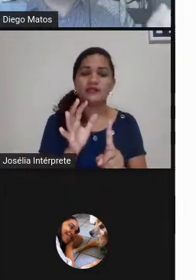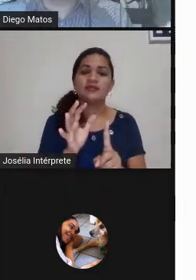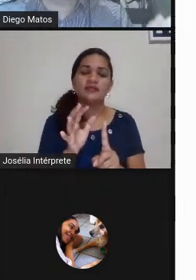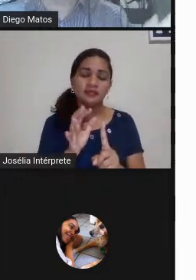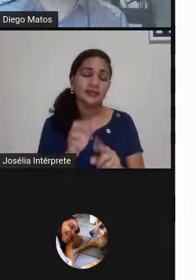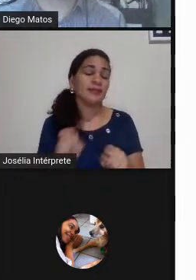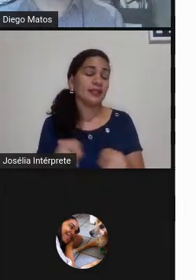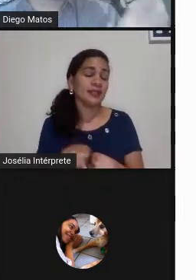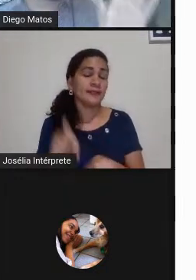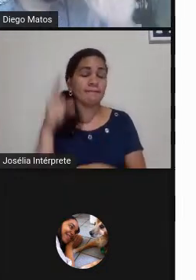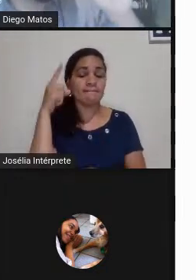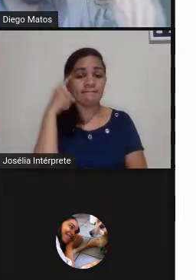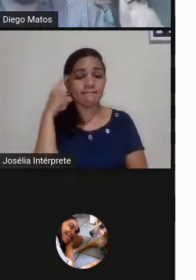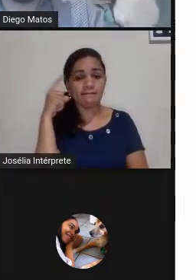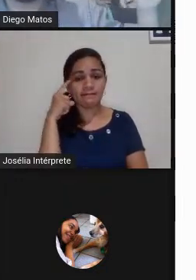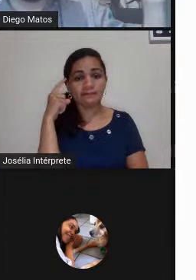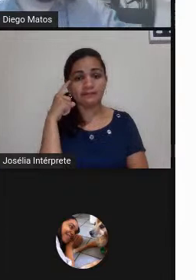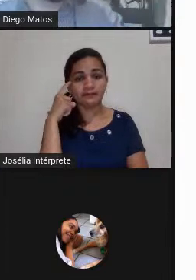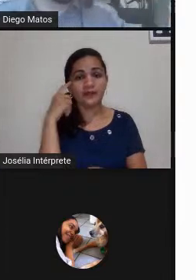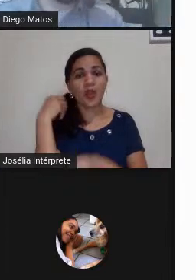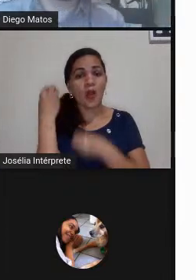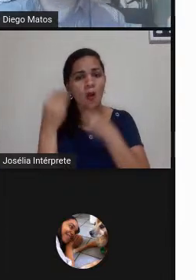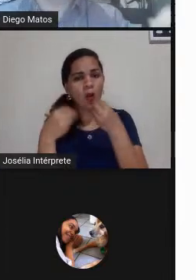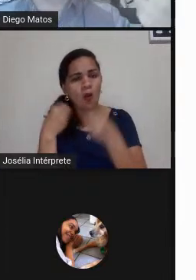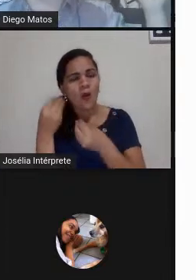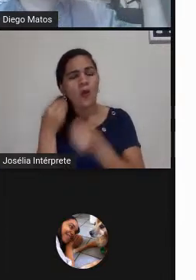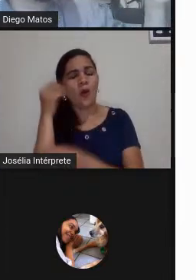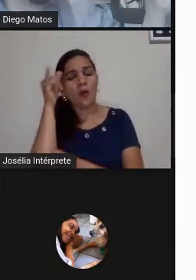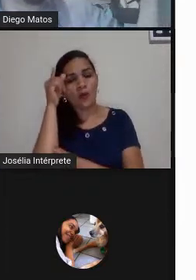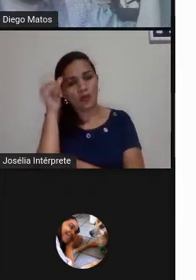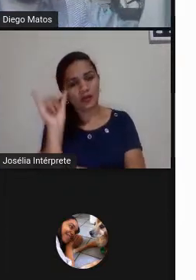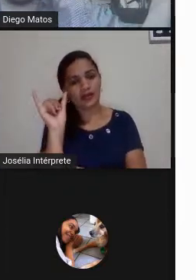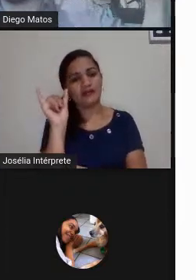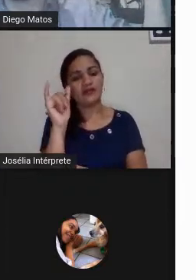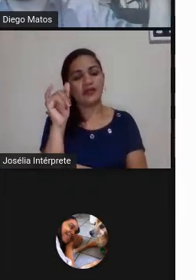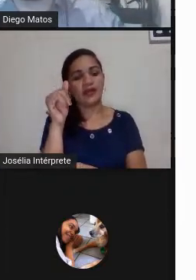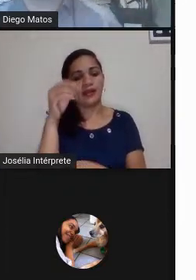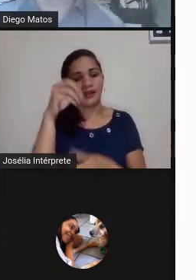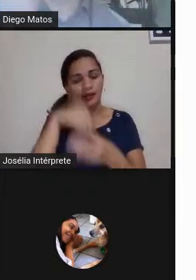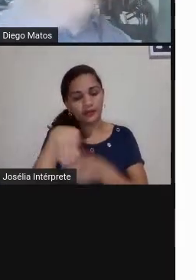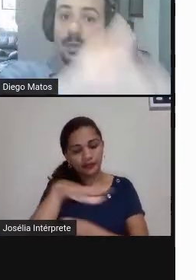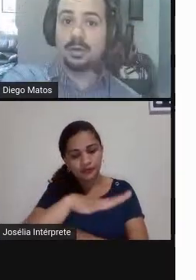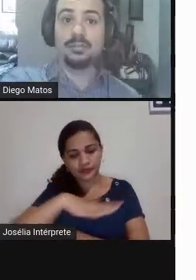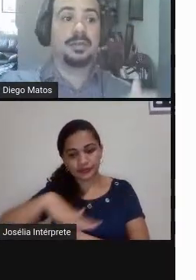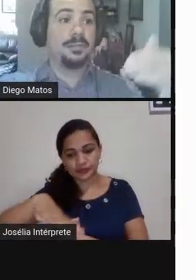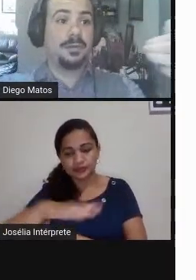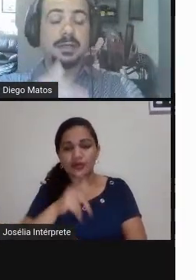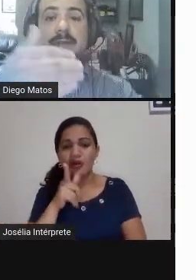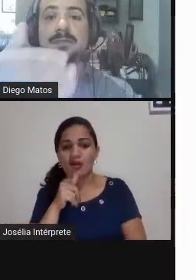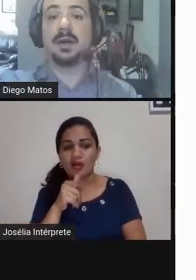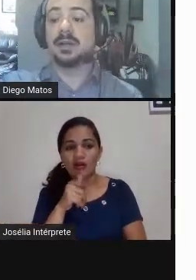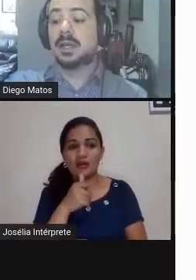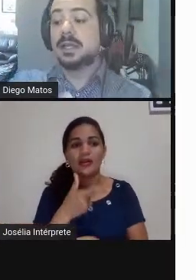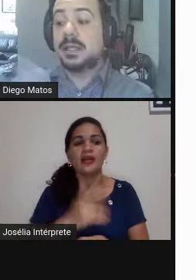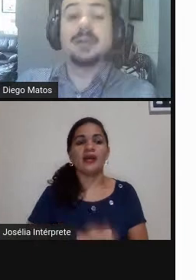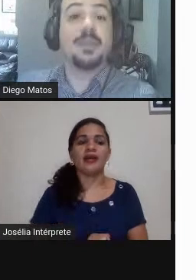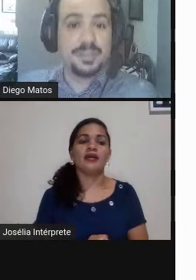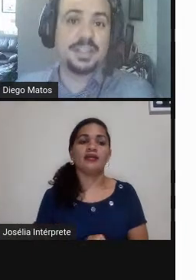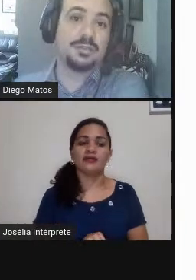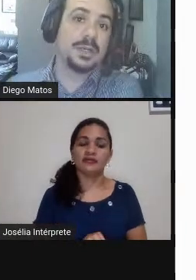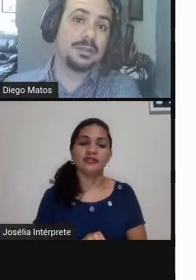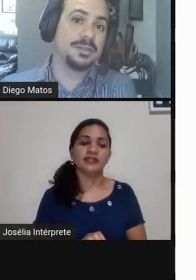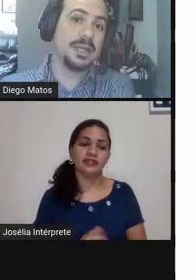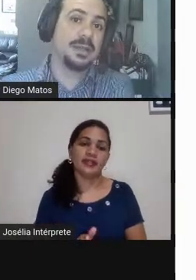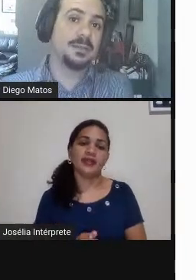e pensando lógico no que pode afetar os no meio físico solo água no meio biótico na Ford na fauna